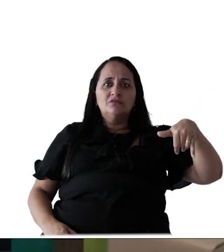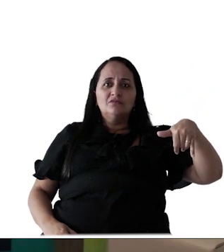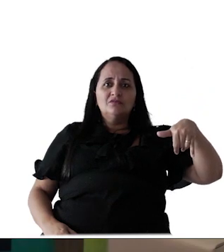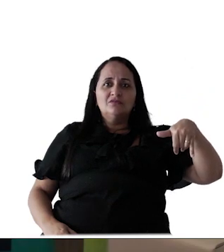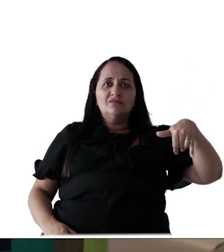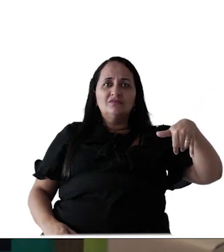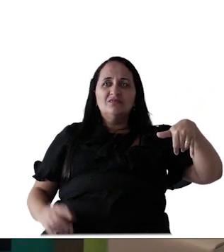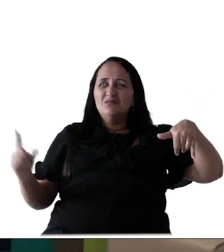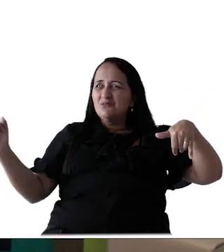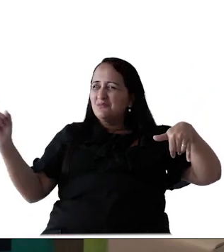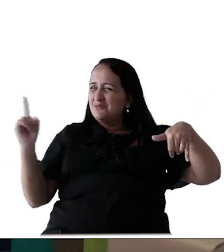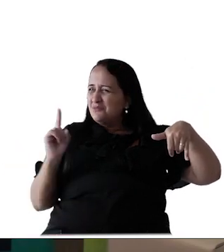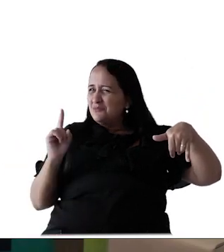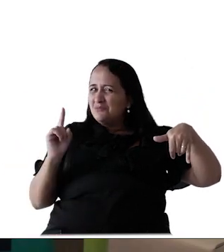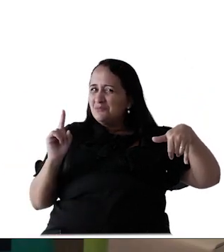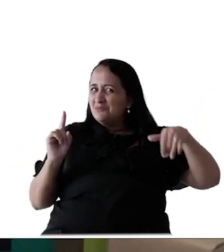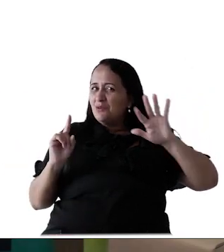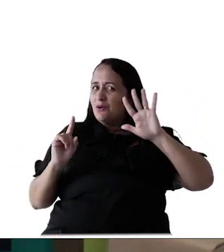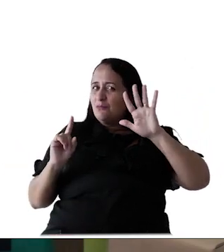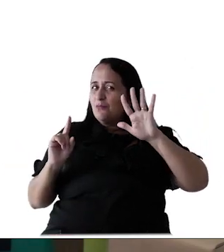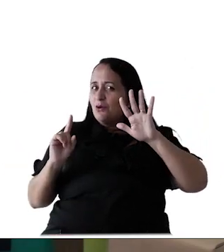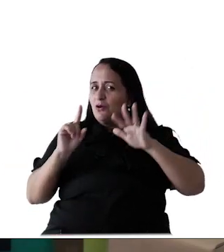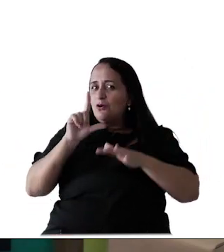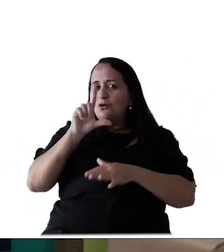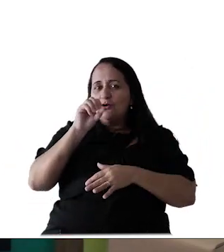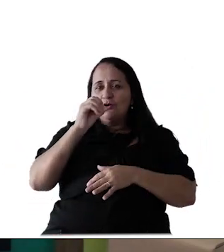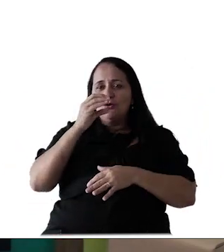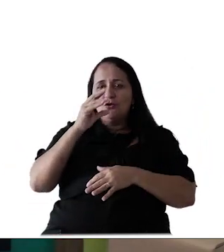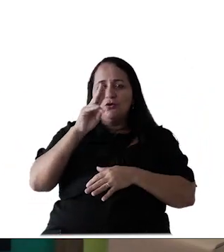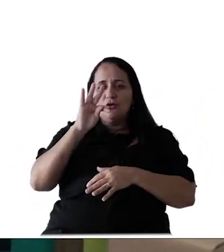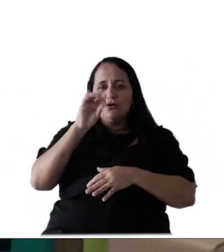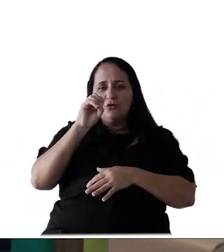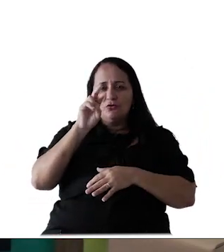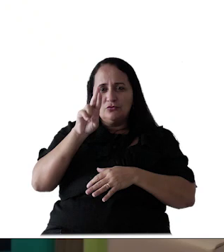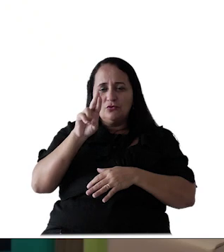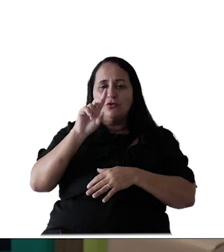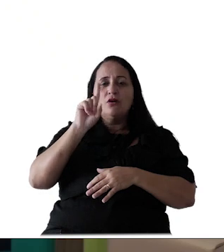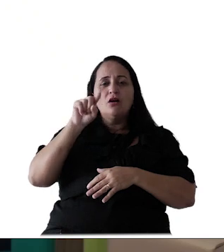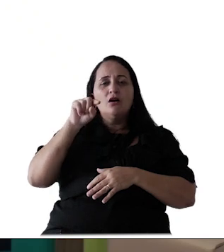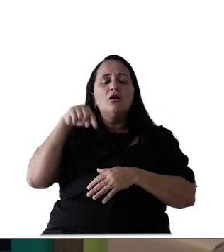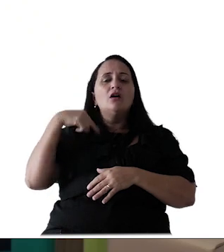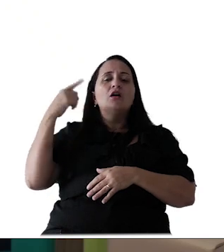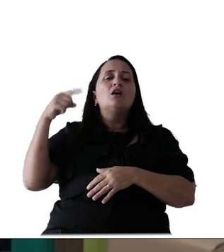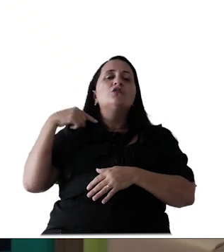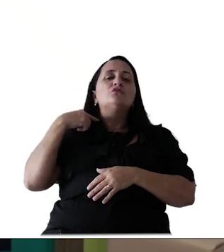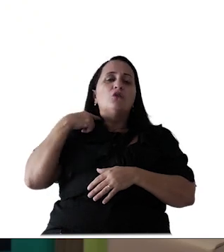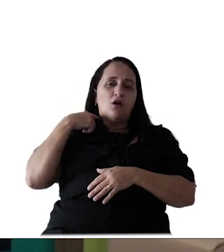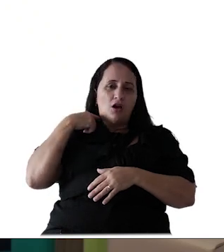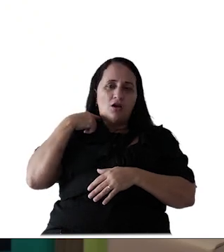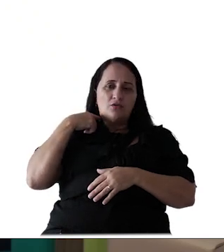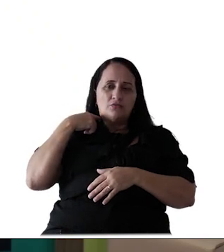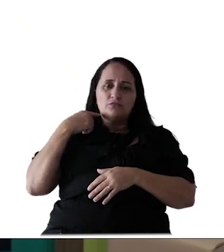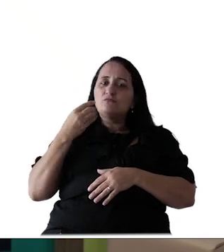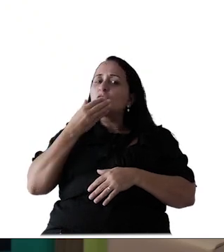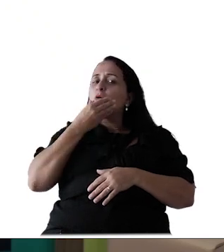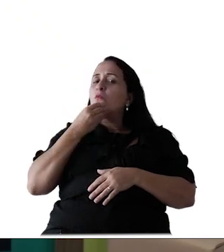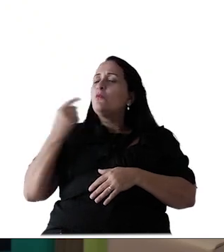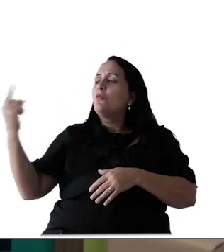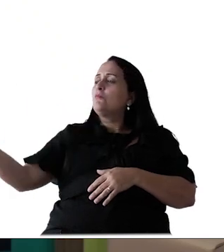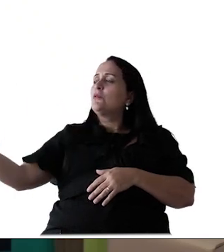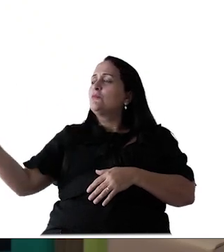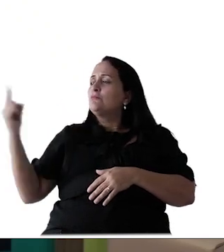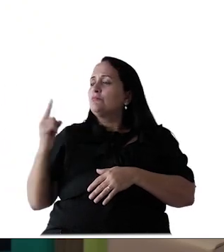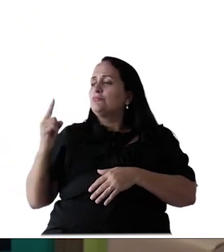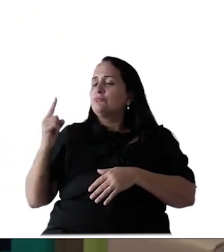que é o advogado. O seu interlocutor é o moço, o técnico que veio